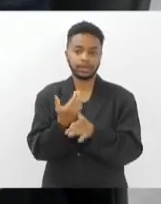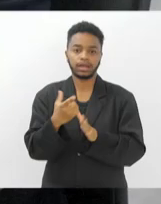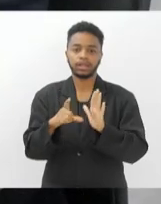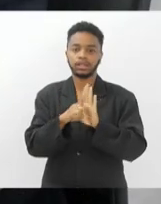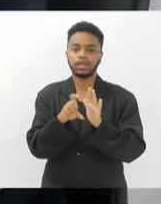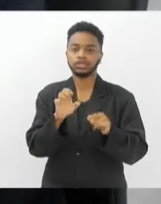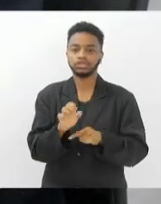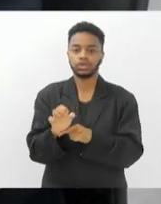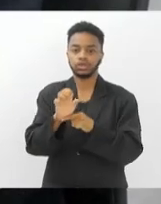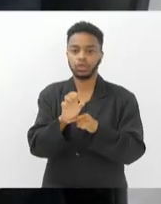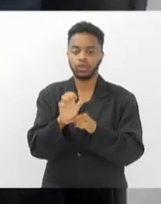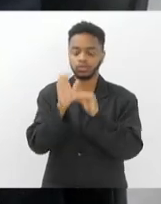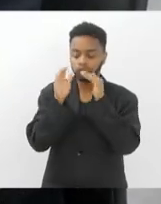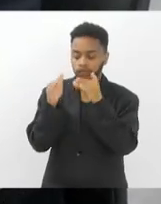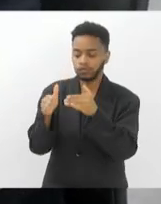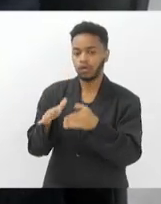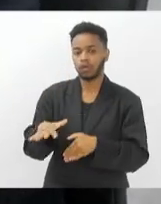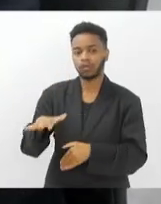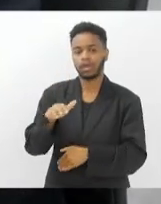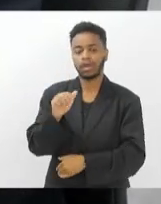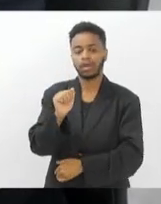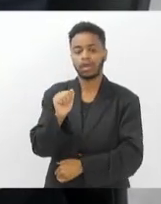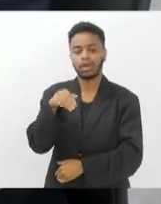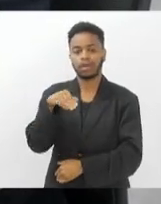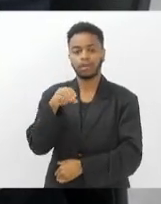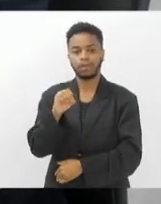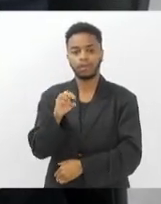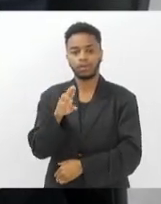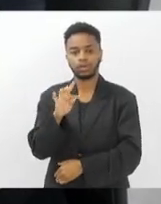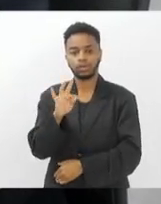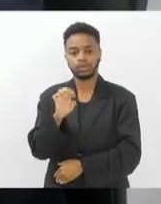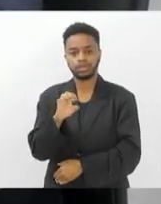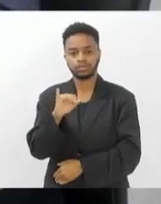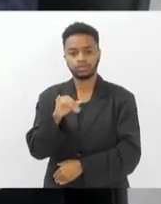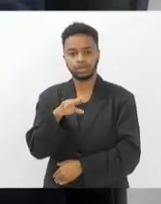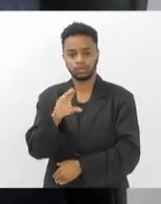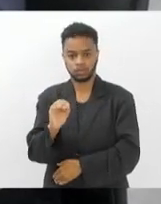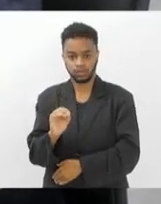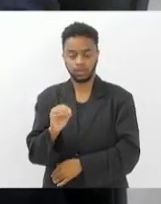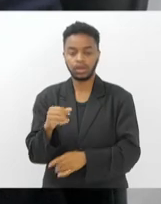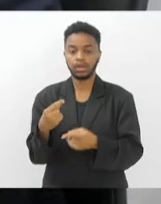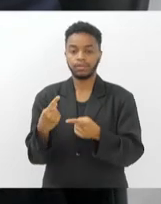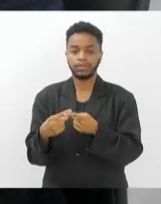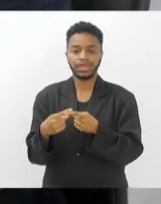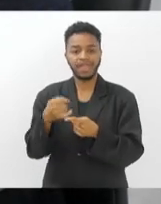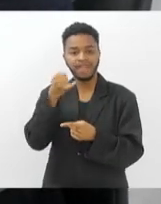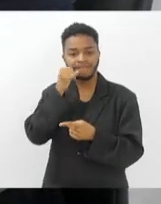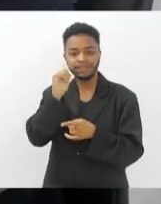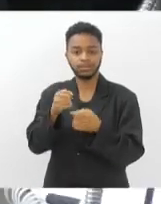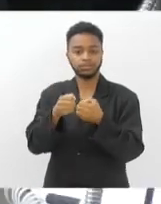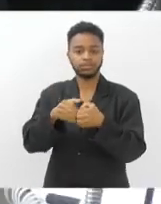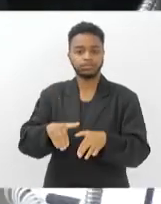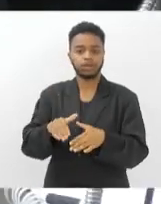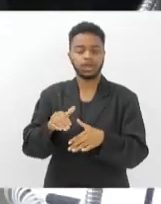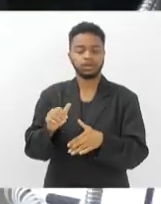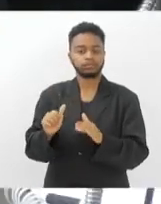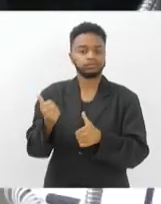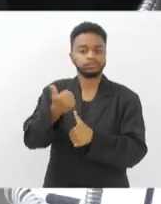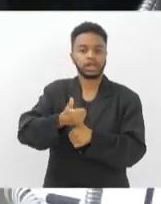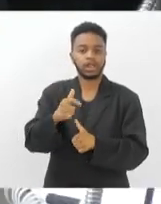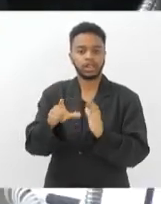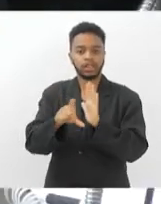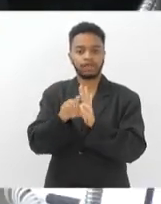lei estadual exclusiva para o amortecimento, não é isso? Exatamente. É nesse sentido aí, dessa forma, não fere a lei federal. Entendi, obrigado. Deputada